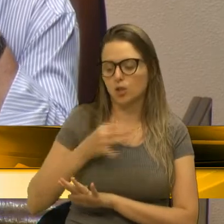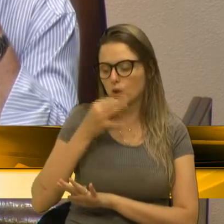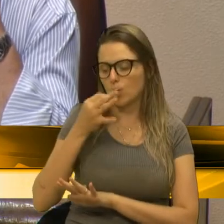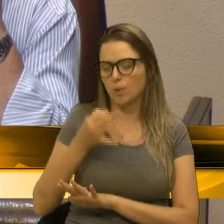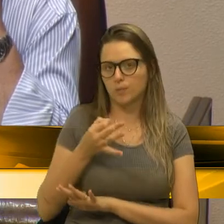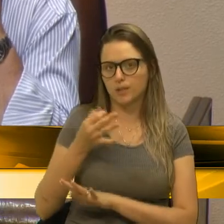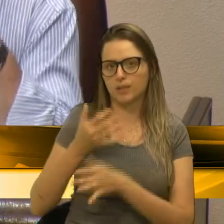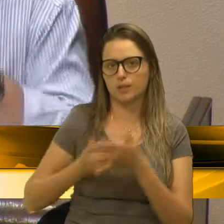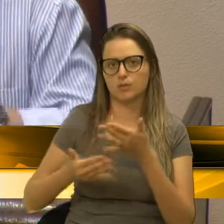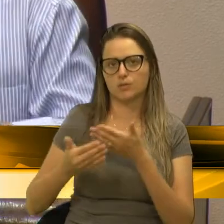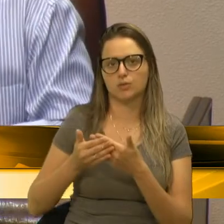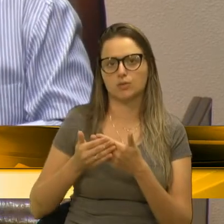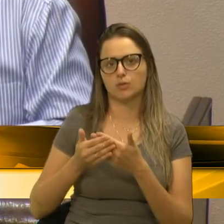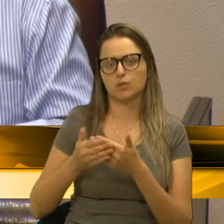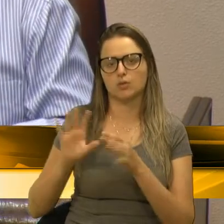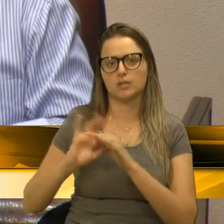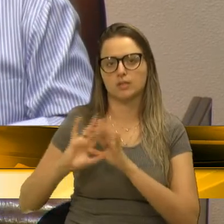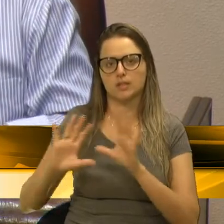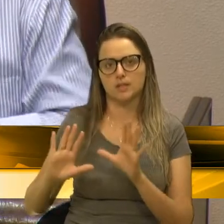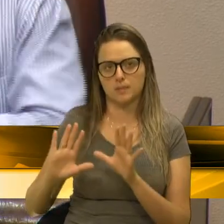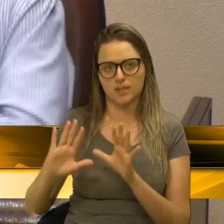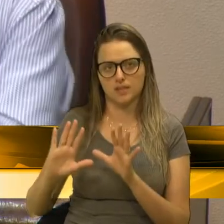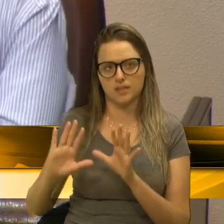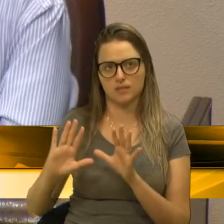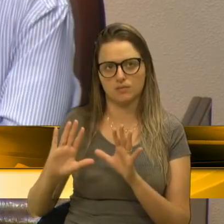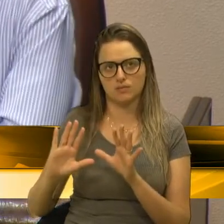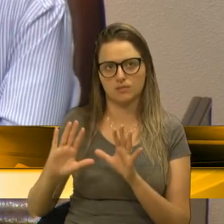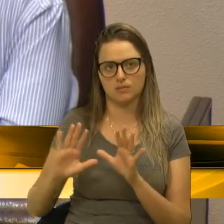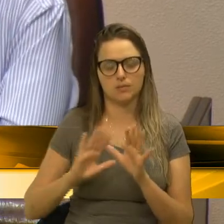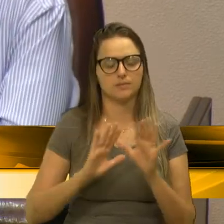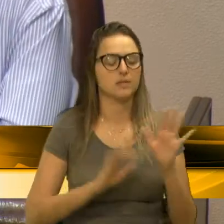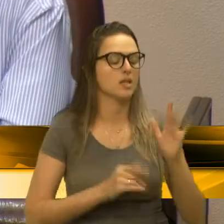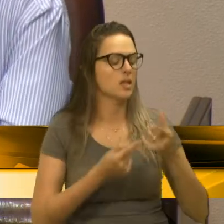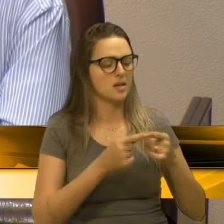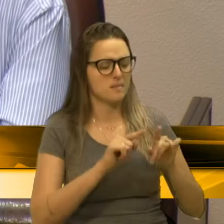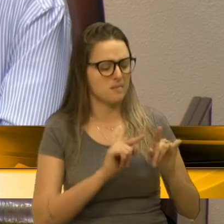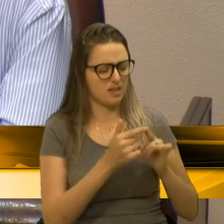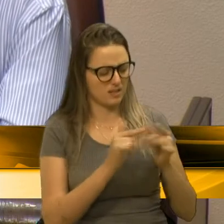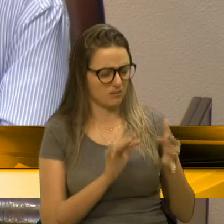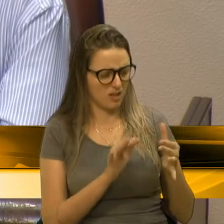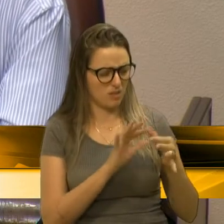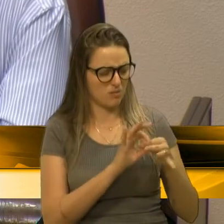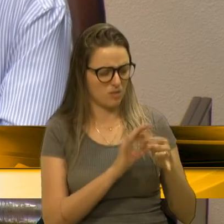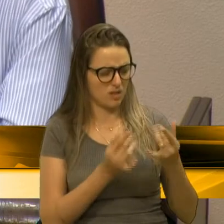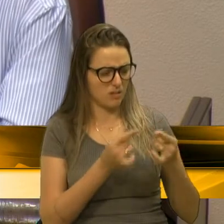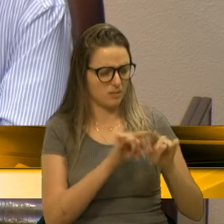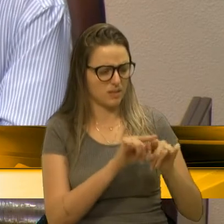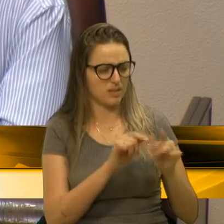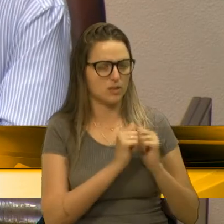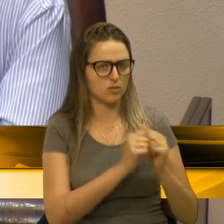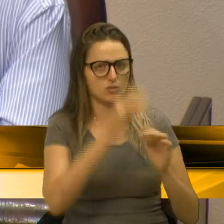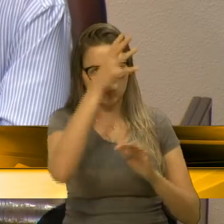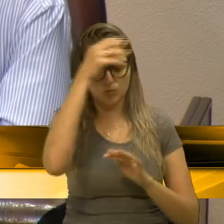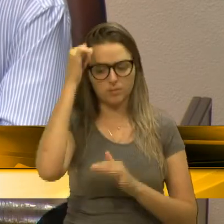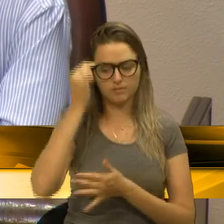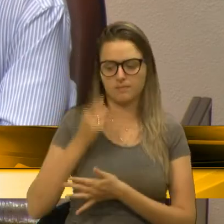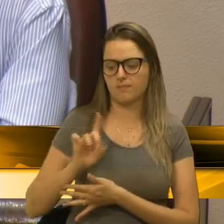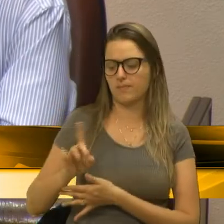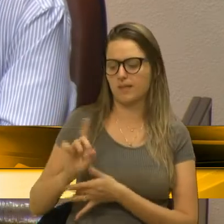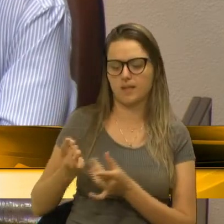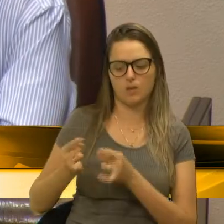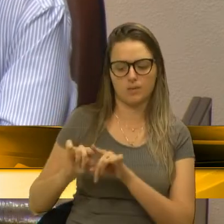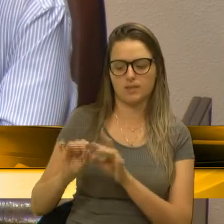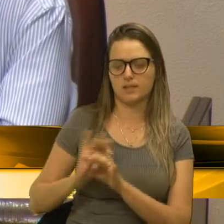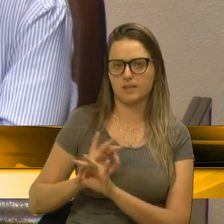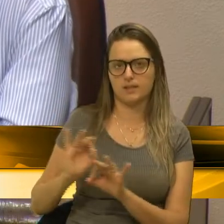elas descrevem deliberação do Conselho. Doutora Cássia, mas não vinculam o ato do Executivo? Senhora Geraldine, não vincula ato